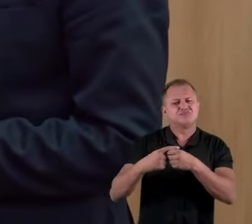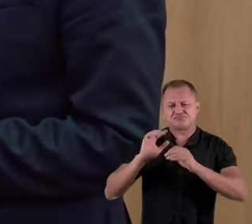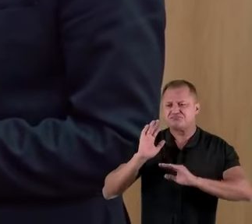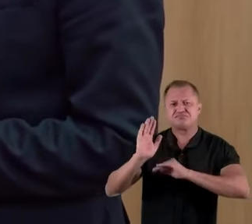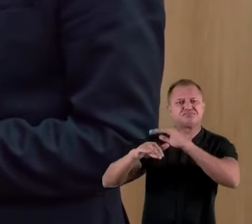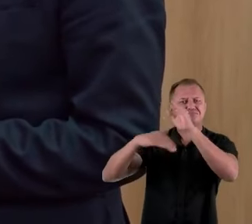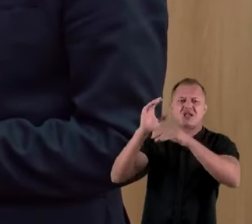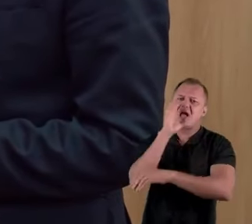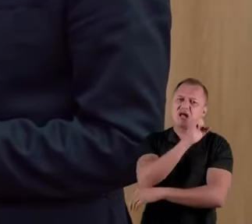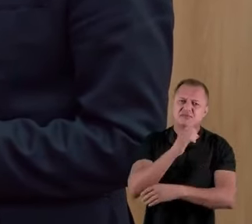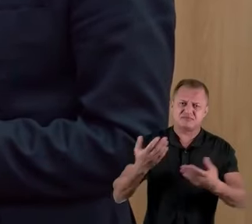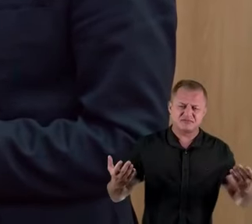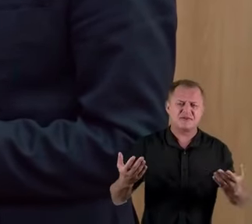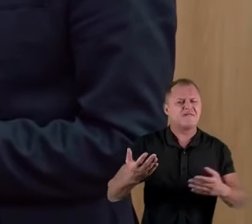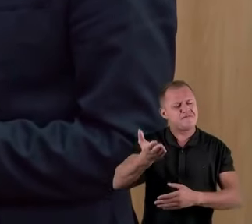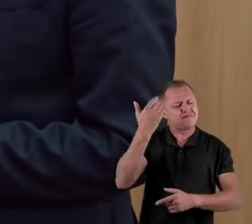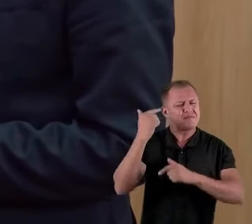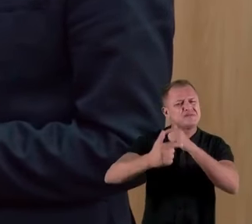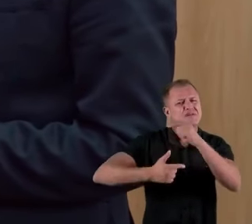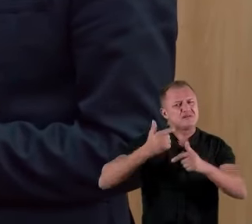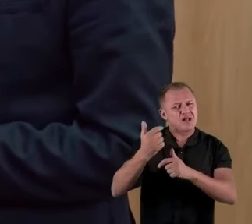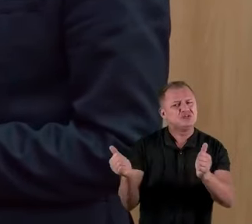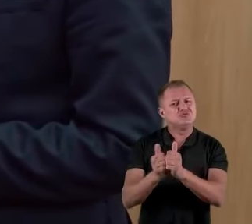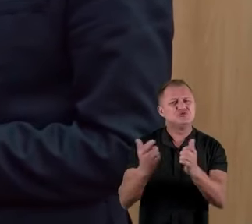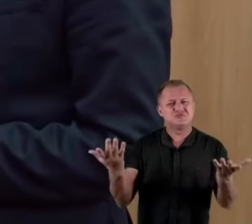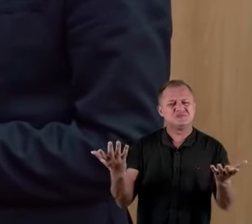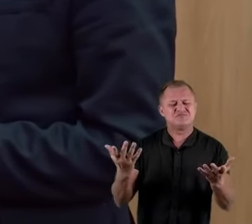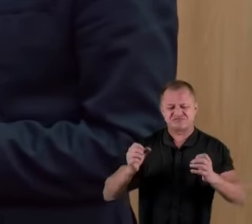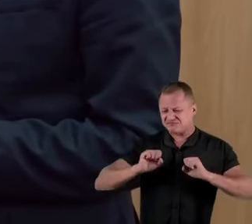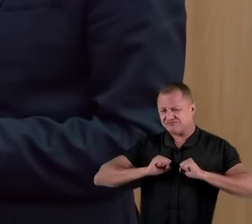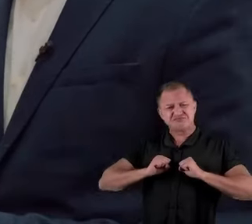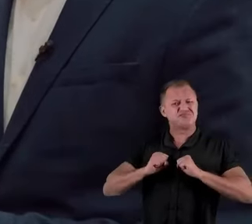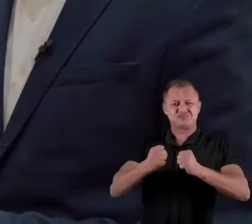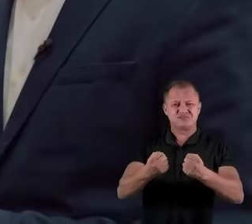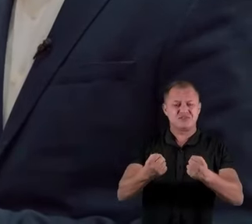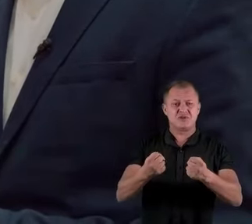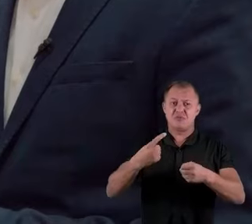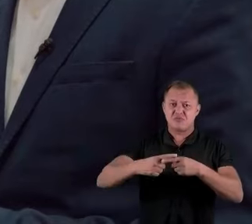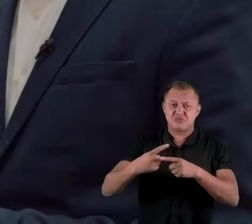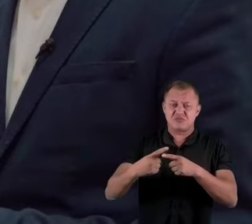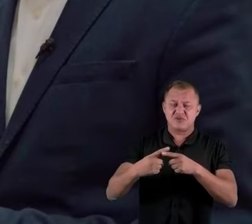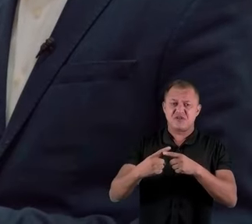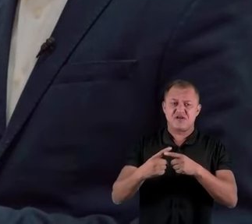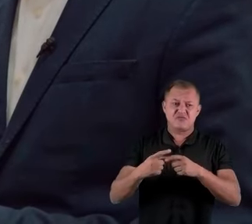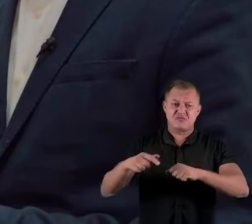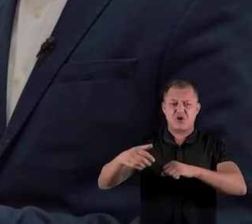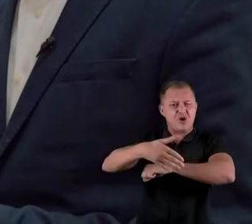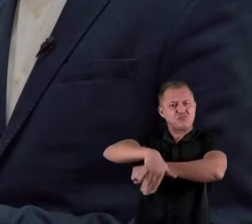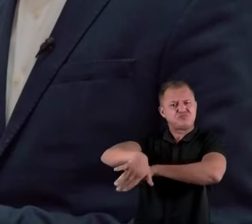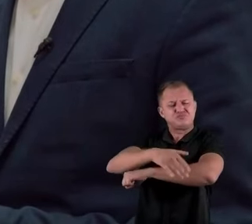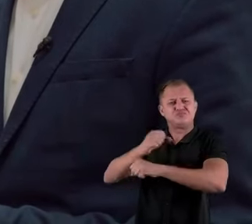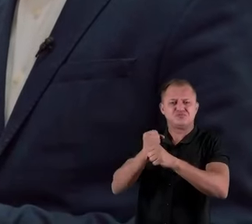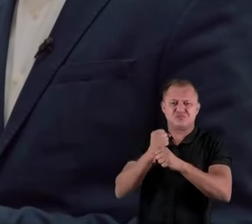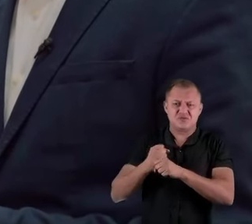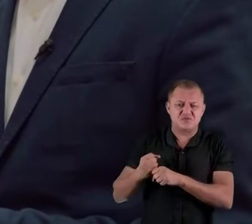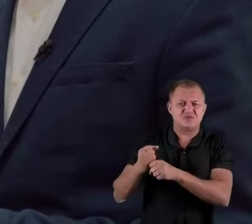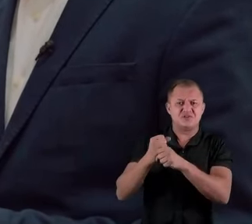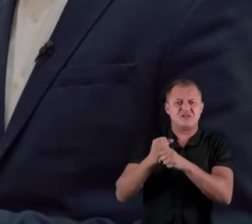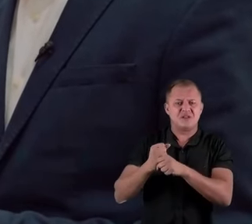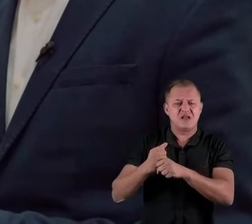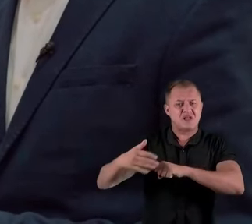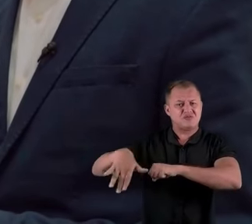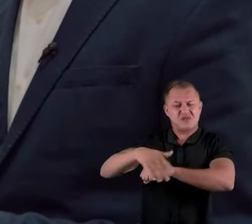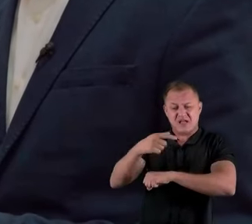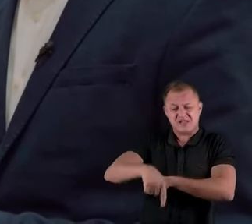possa avançar mais rápido. Vamos trabalhar juntos nisso, com muita energia, porque terminar o Rodoanel e conectar o Rodoanel